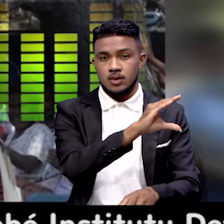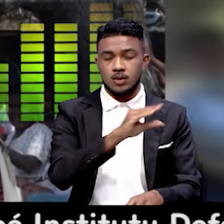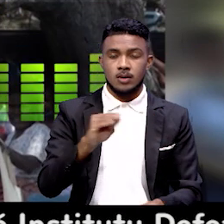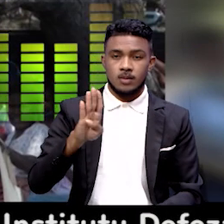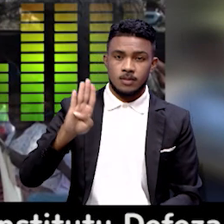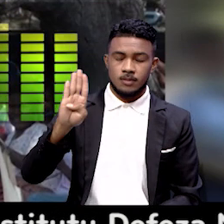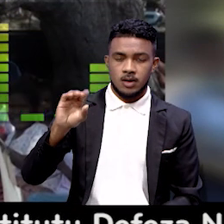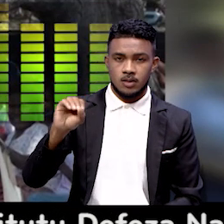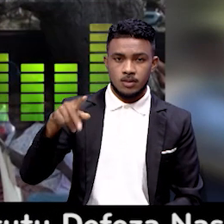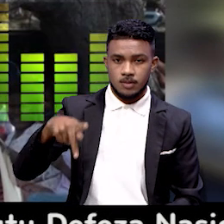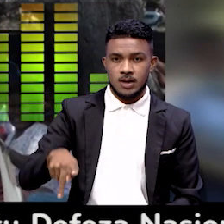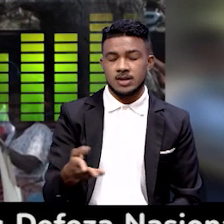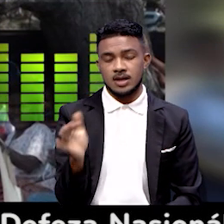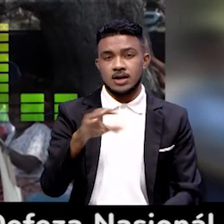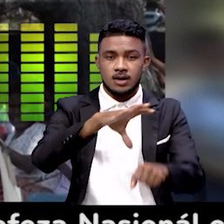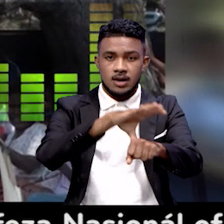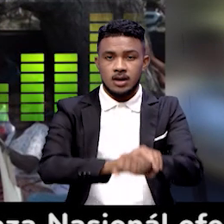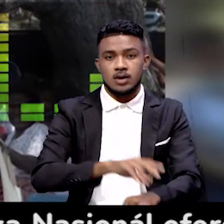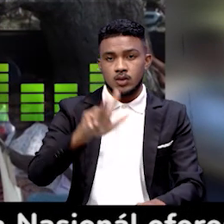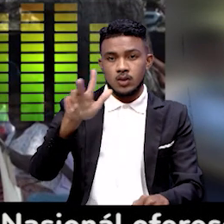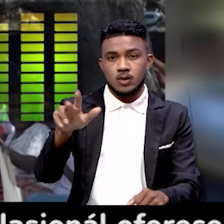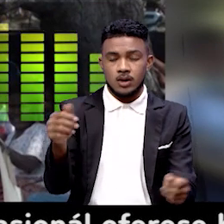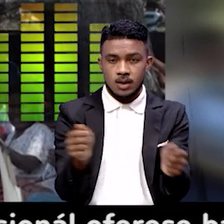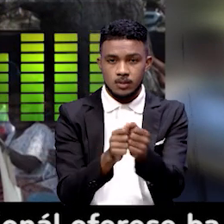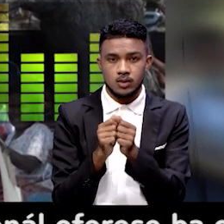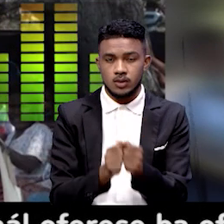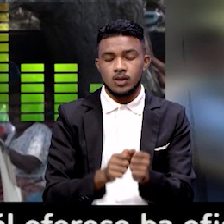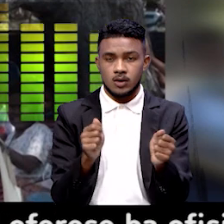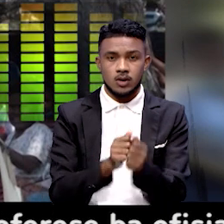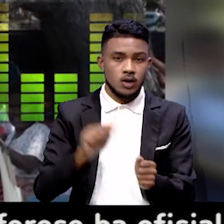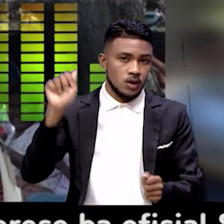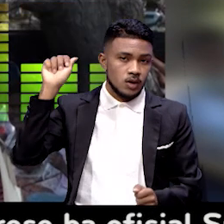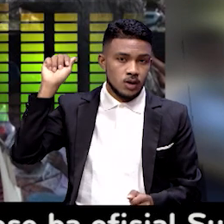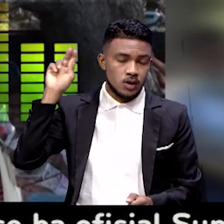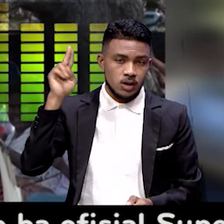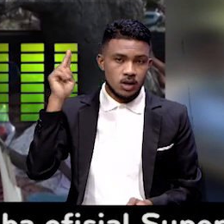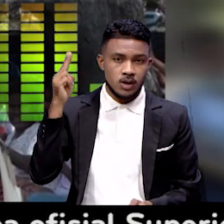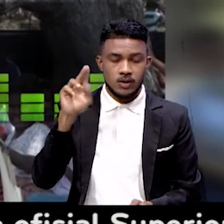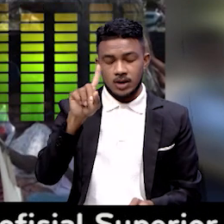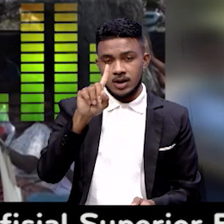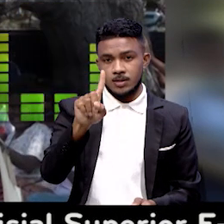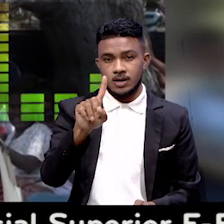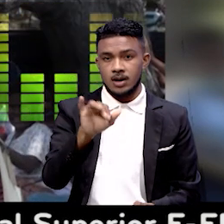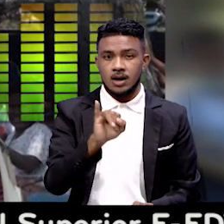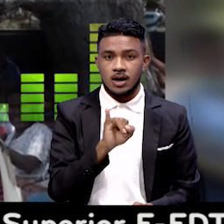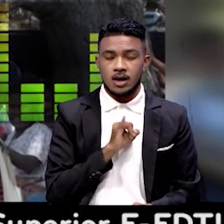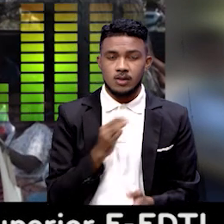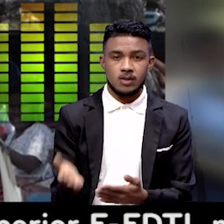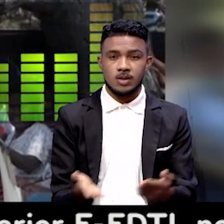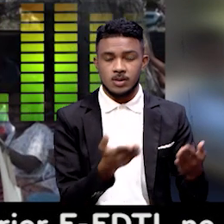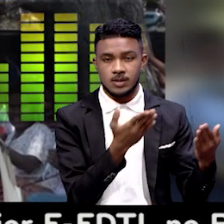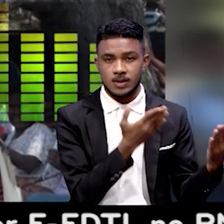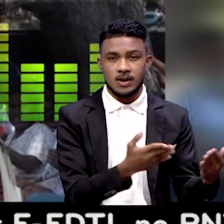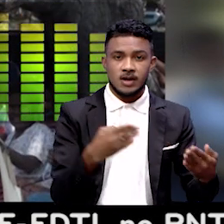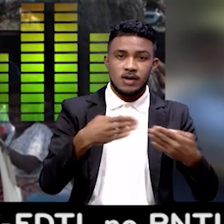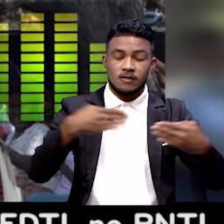depois hoje tira na entolu de acompanhe tio ia na ira maka ninha declara essa tak hal lur dita to fronteira minha tisfale